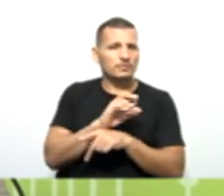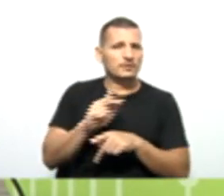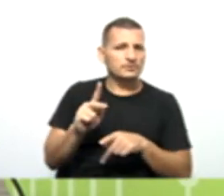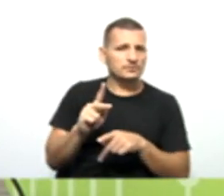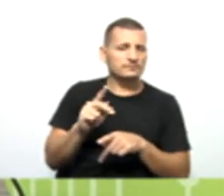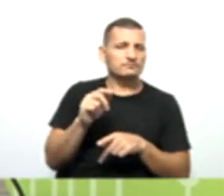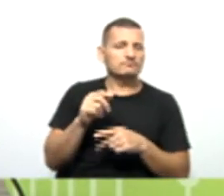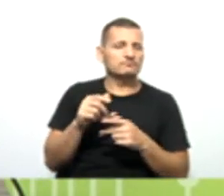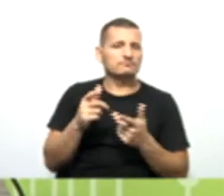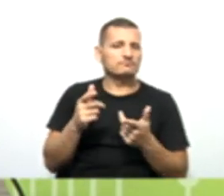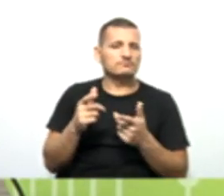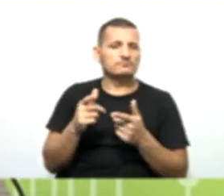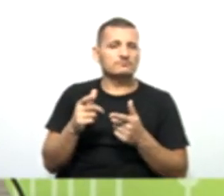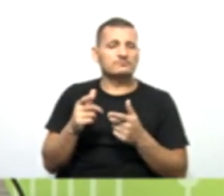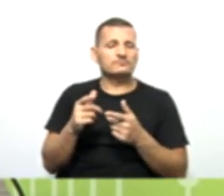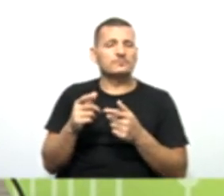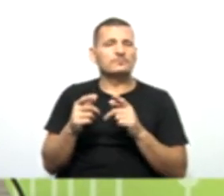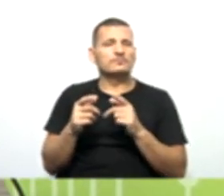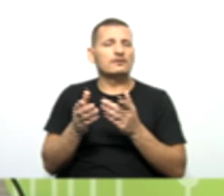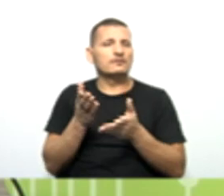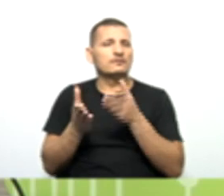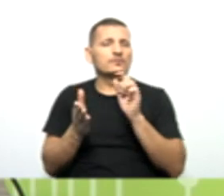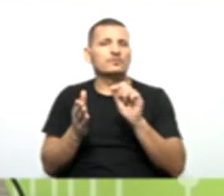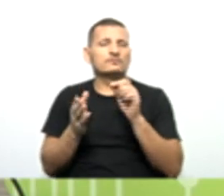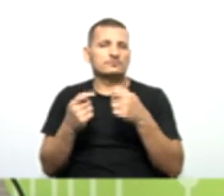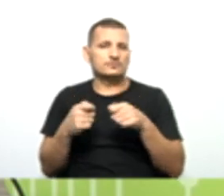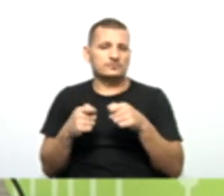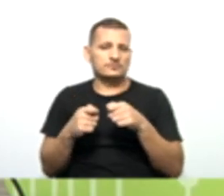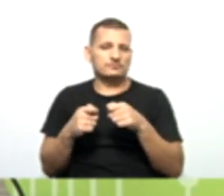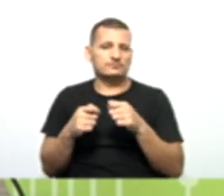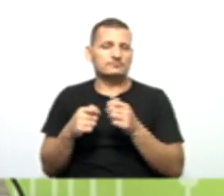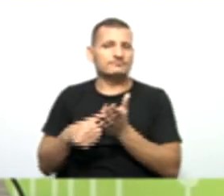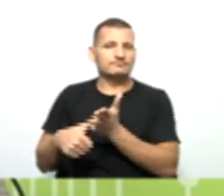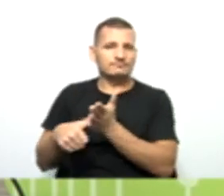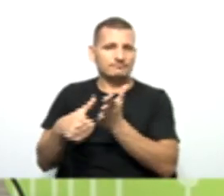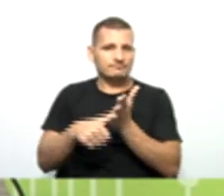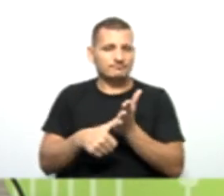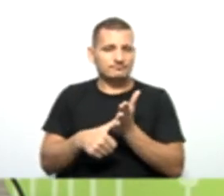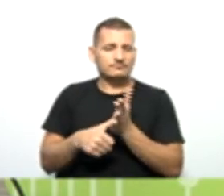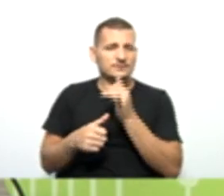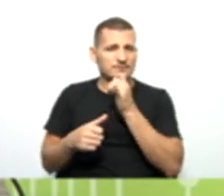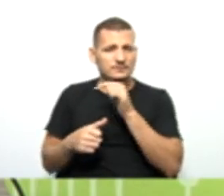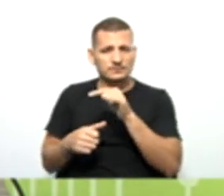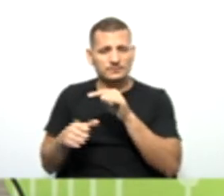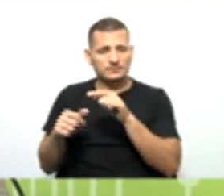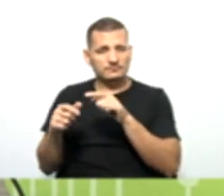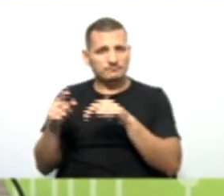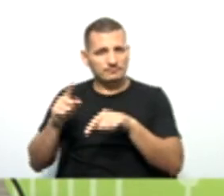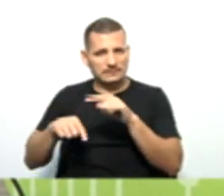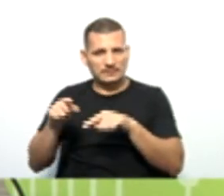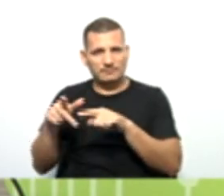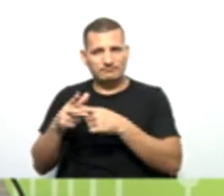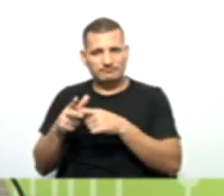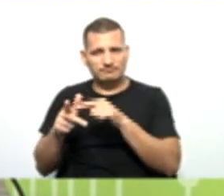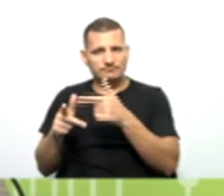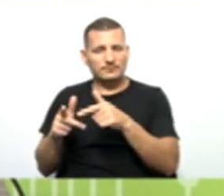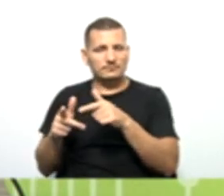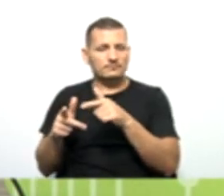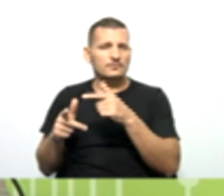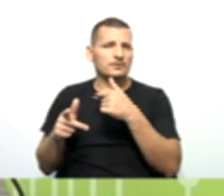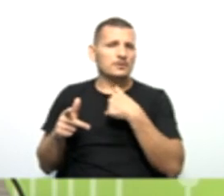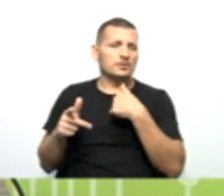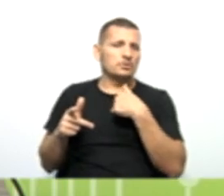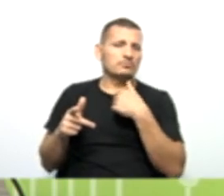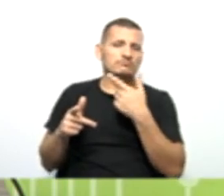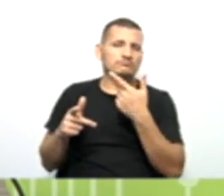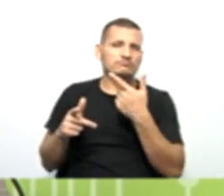estar atendendo aquilo que a gente precisa dos nossos cooperados. E aí, se essa máquina não existe, eu colocar lá um mês, qual é a